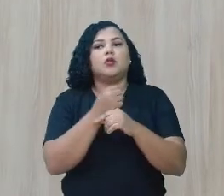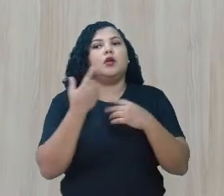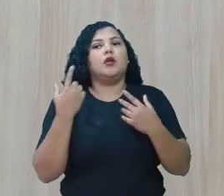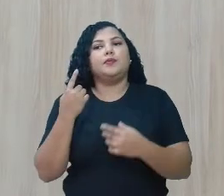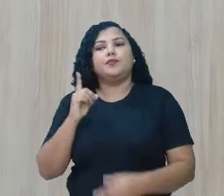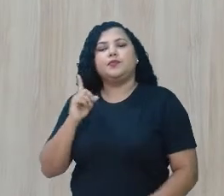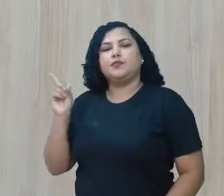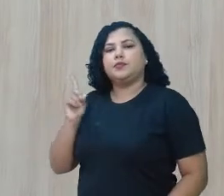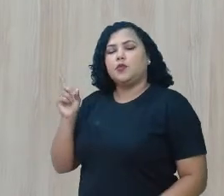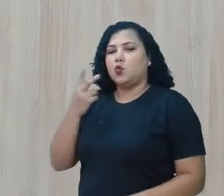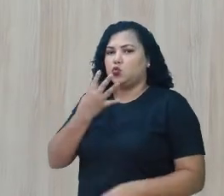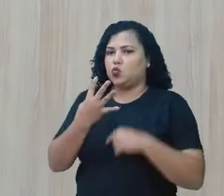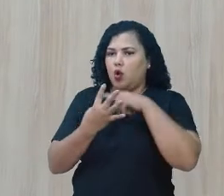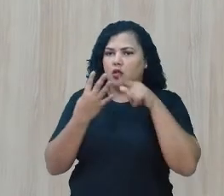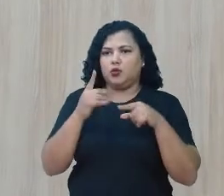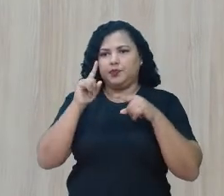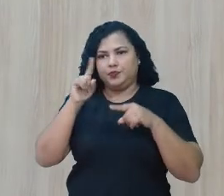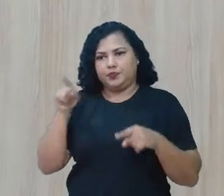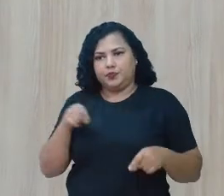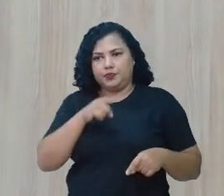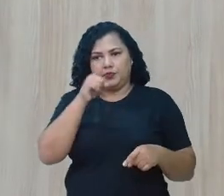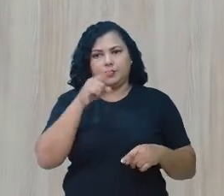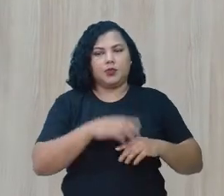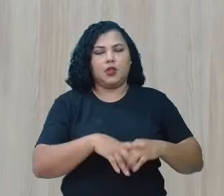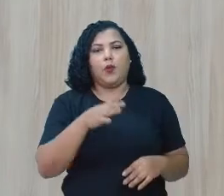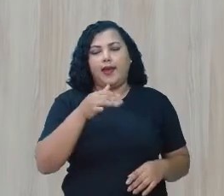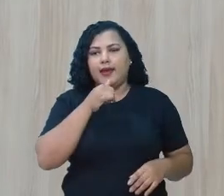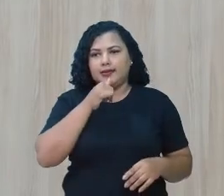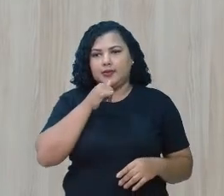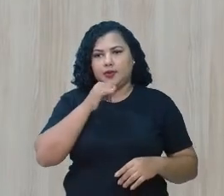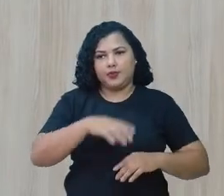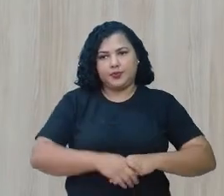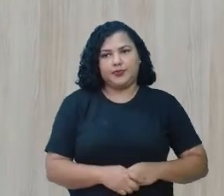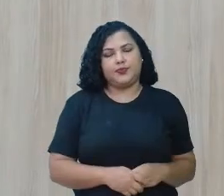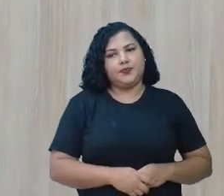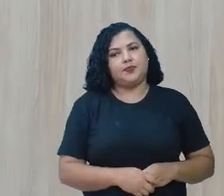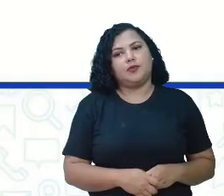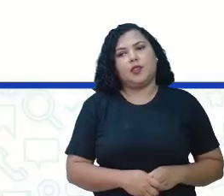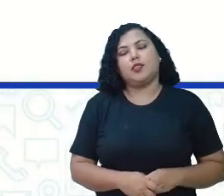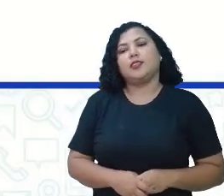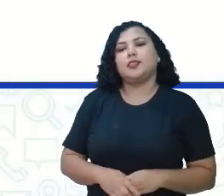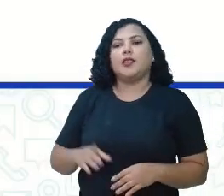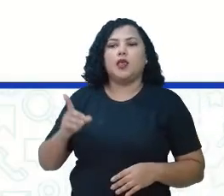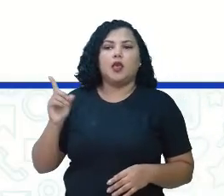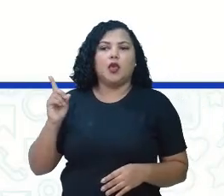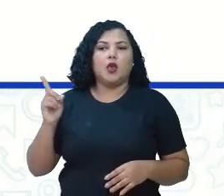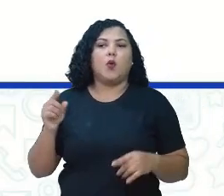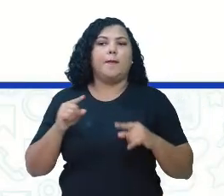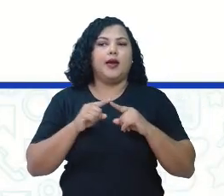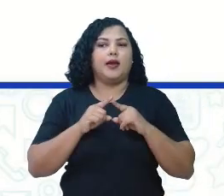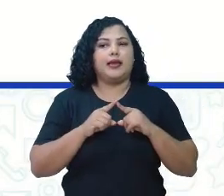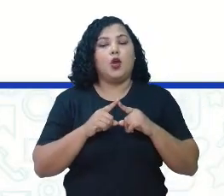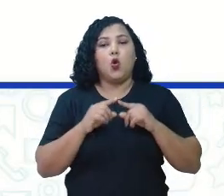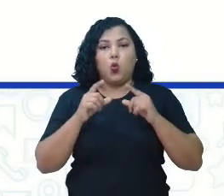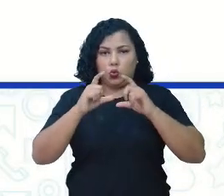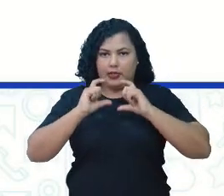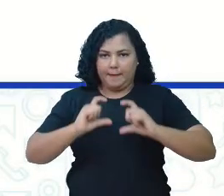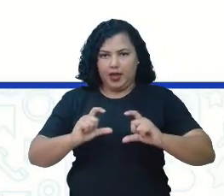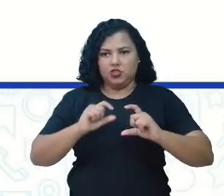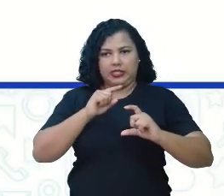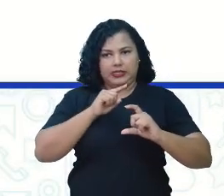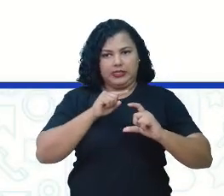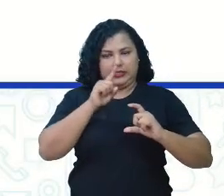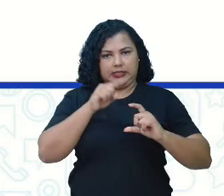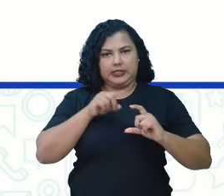por esses 4 ângulos, tá bom? Então, eu trouxe esse exemplo aqui para você, ó. Eu marquei esse ângulo aí de baixo como 150